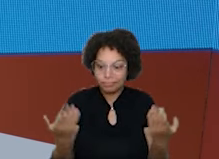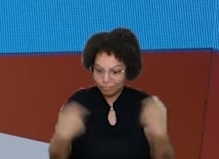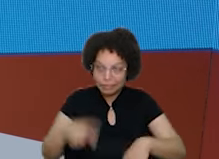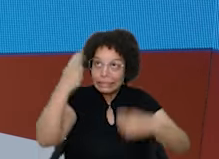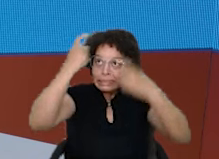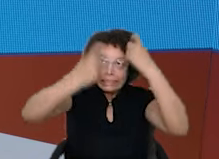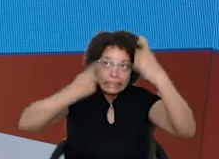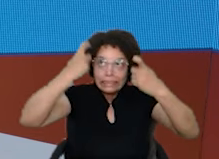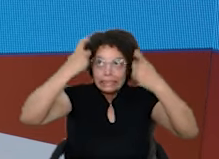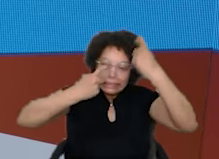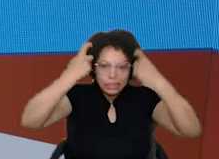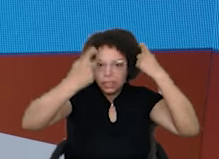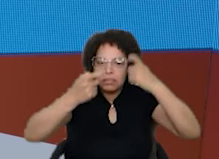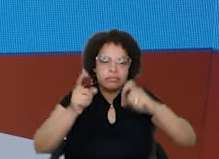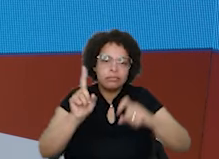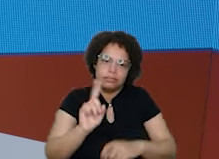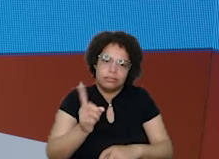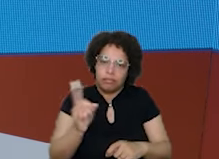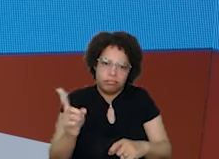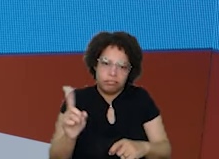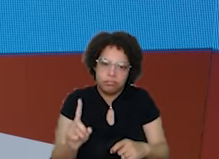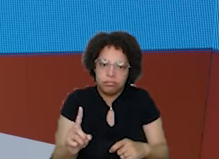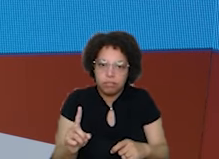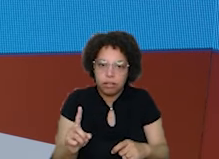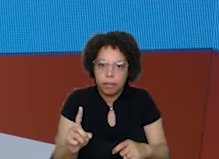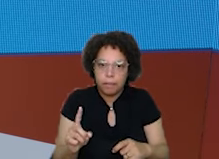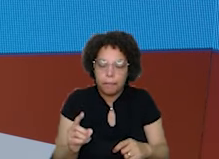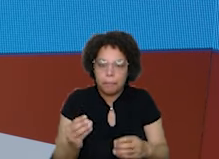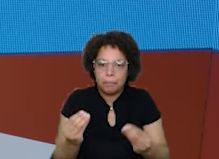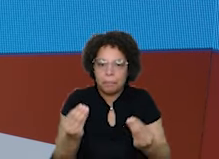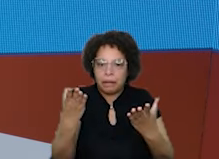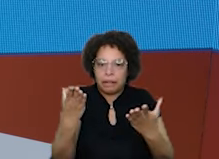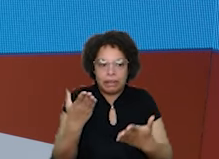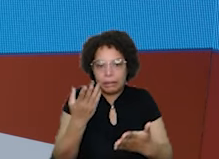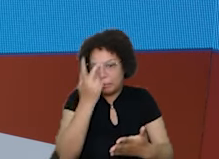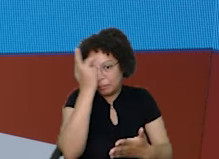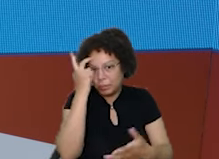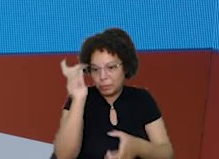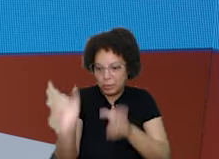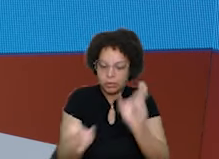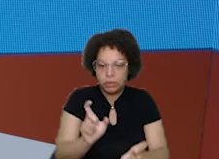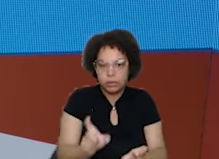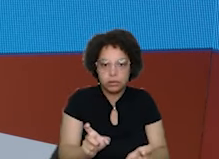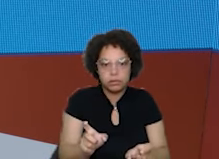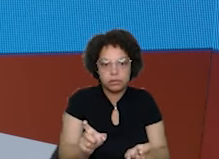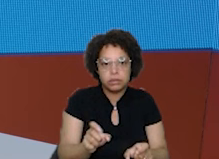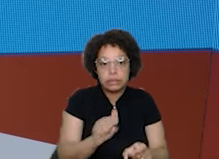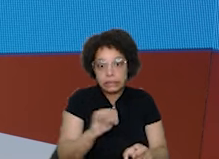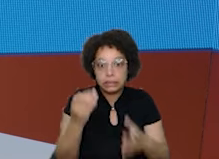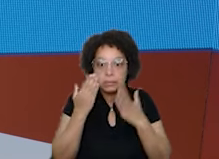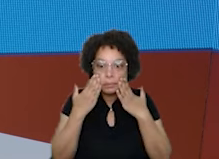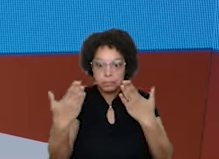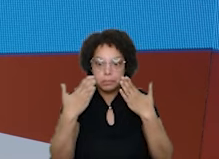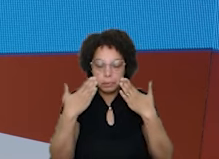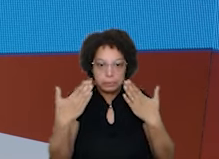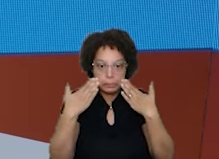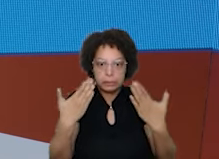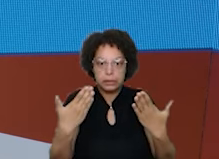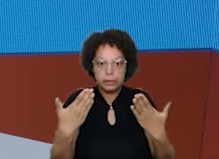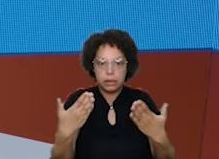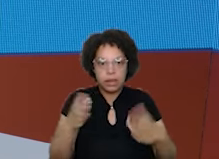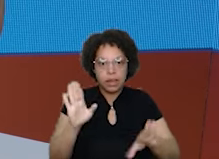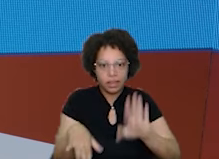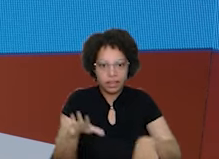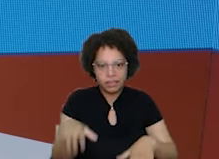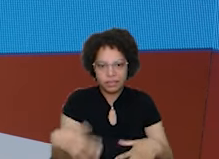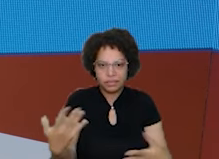assim né com quem para quem que você precisa aparecer e na verdade se você aparece demais você acaba sendo visto até como um span como